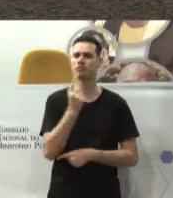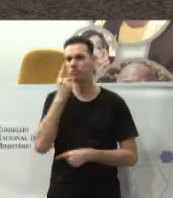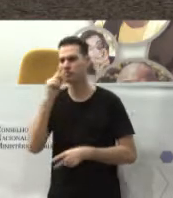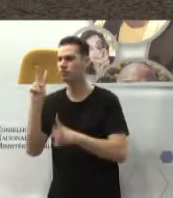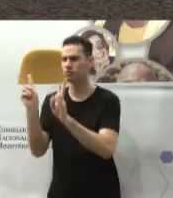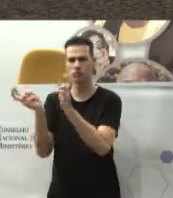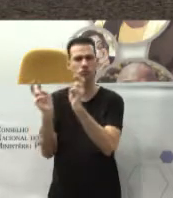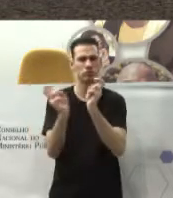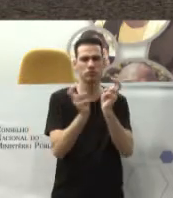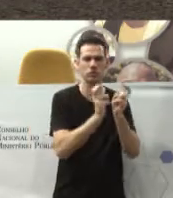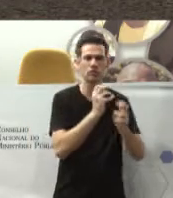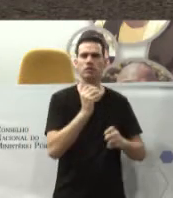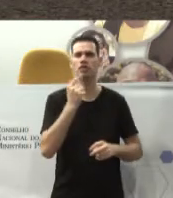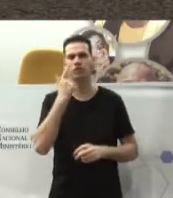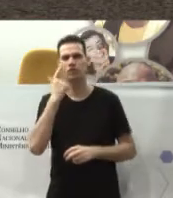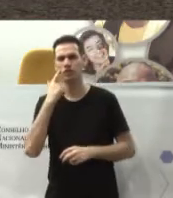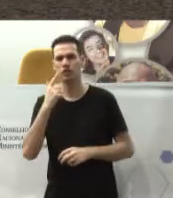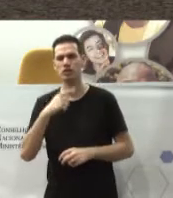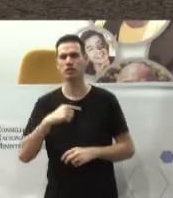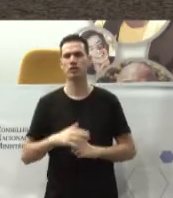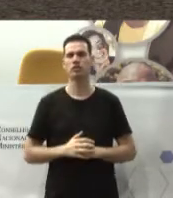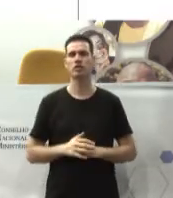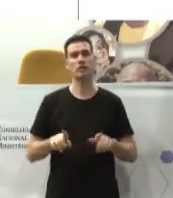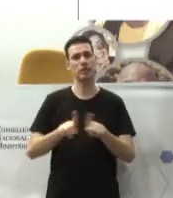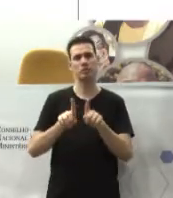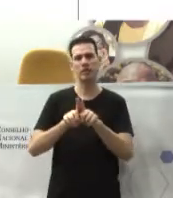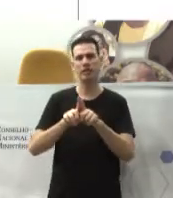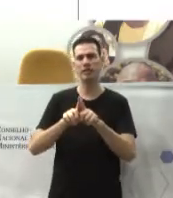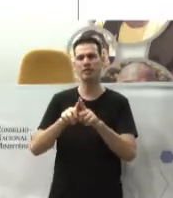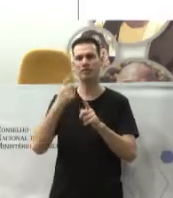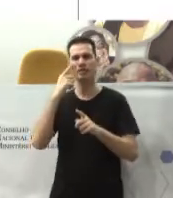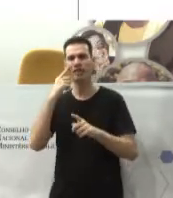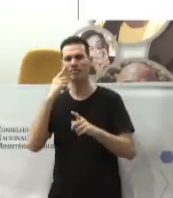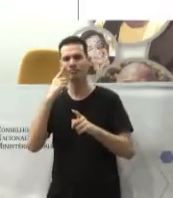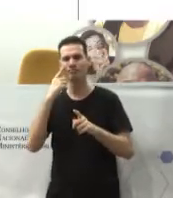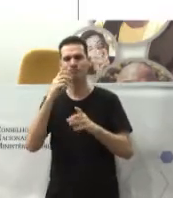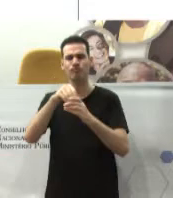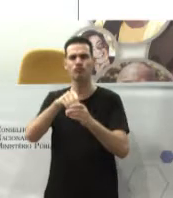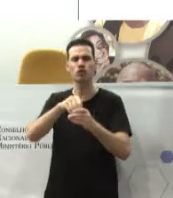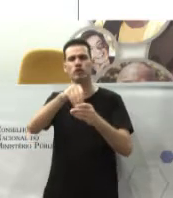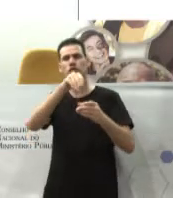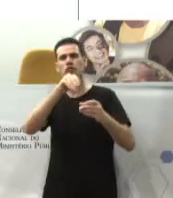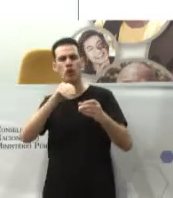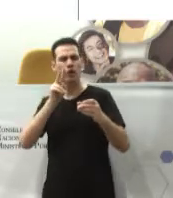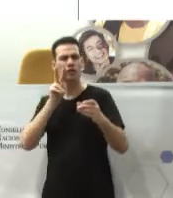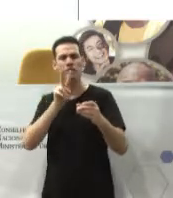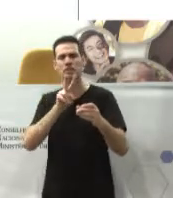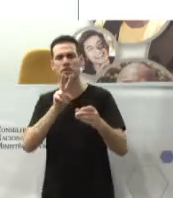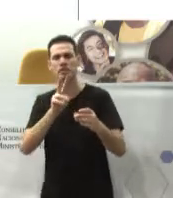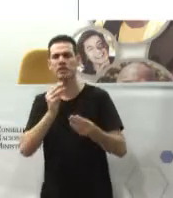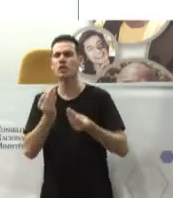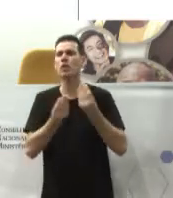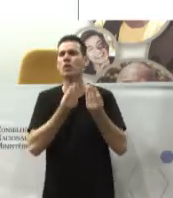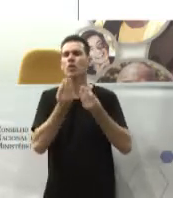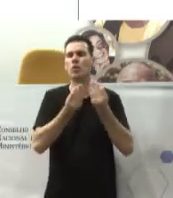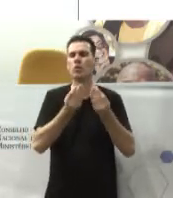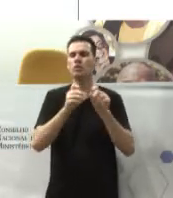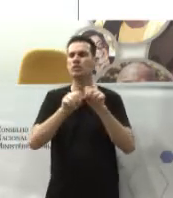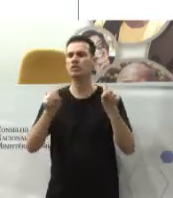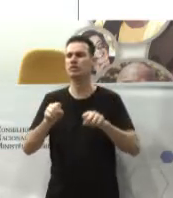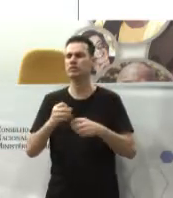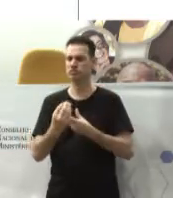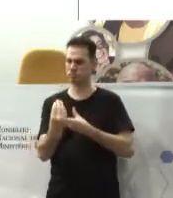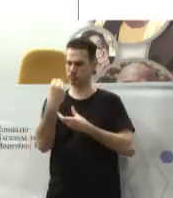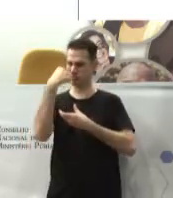sermos melhores do que somos, e um olhar externo. No olhar interno, qual é a nossa agenda possível, olhando para dentro de nós